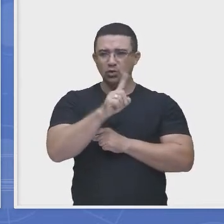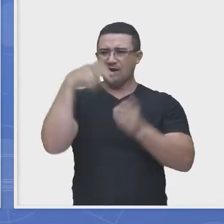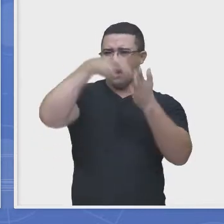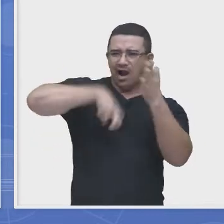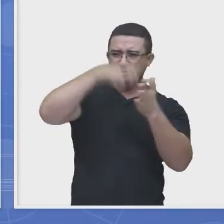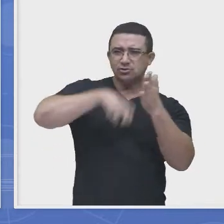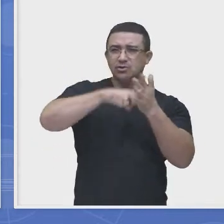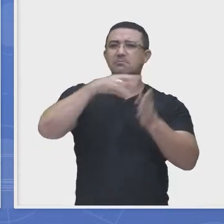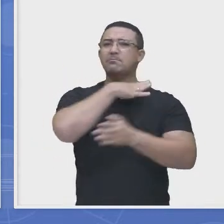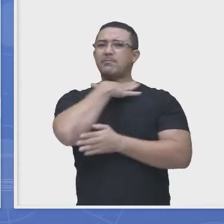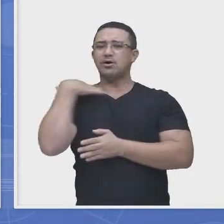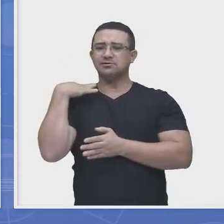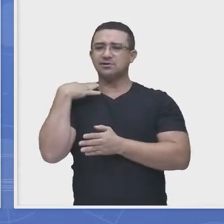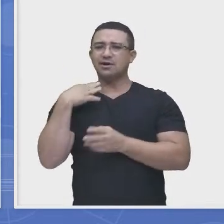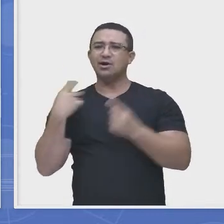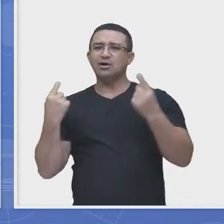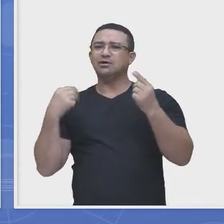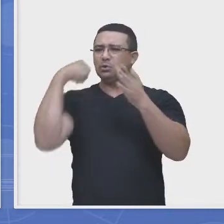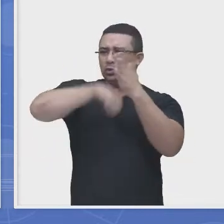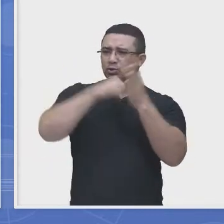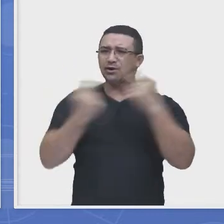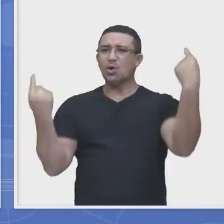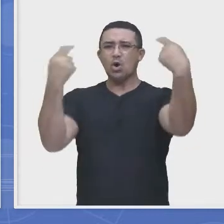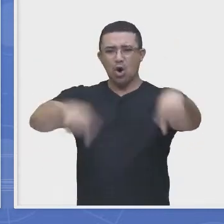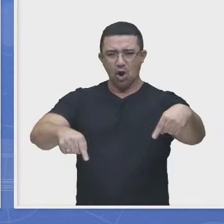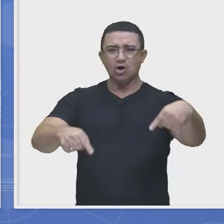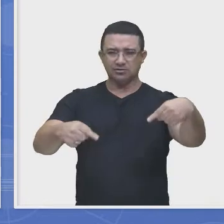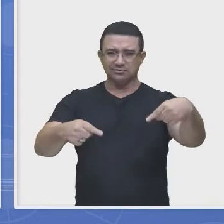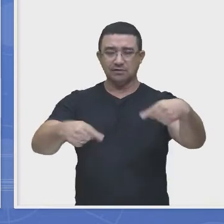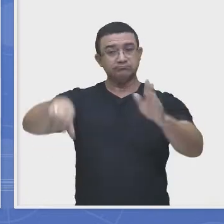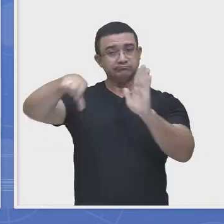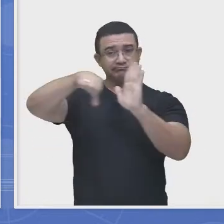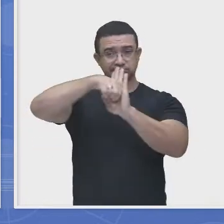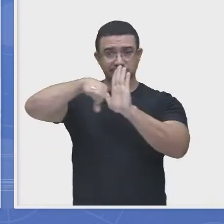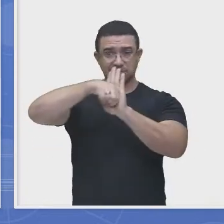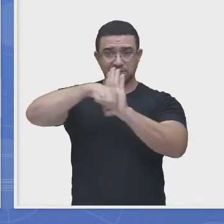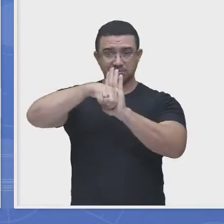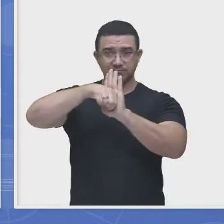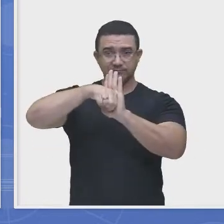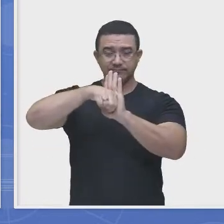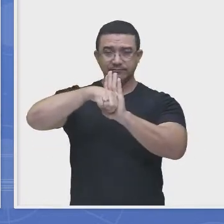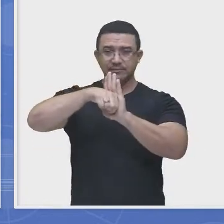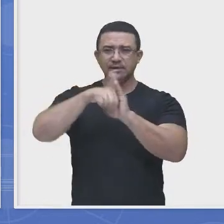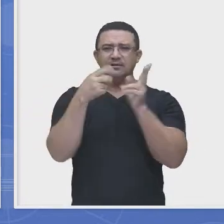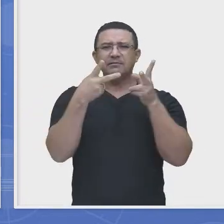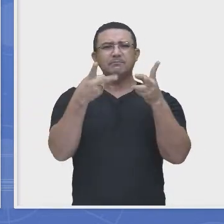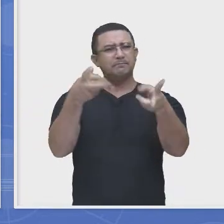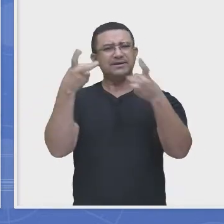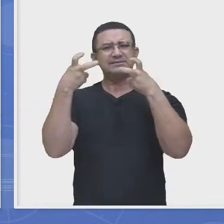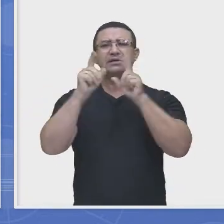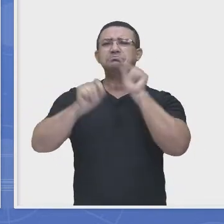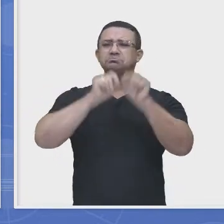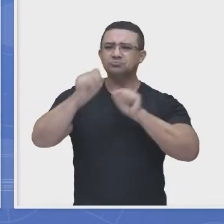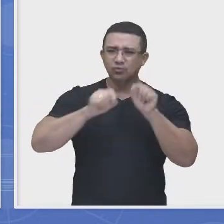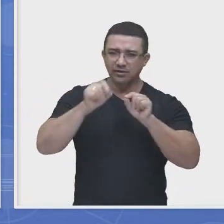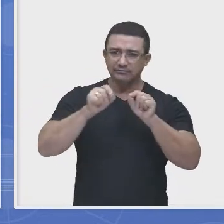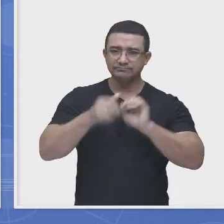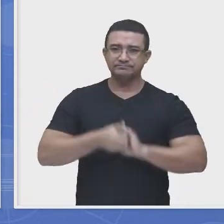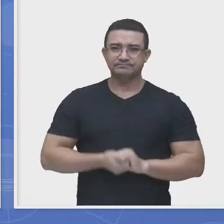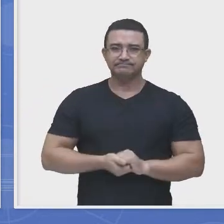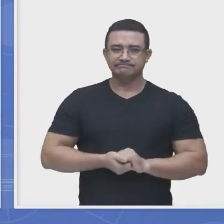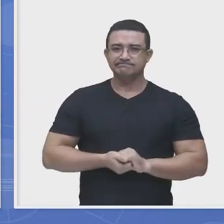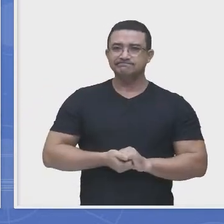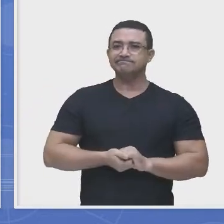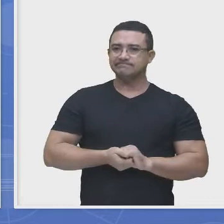combate à criminalidade. Então percebam que isso daqui, pessoal, está tentando